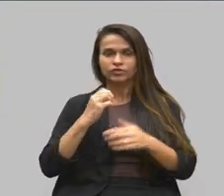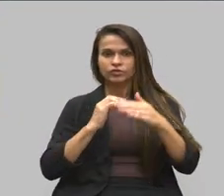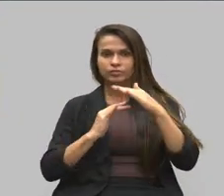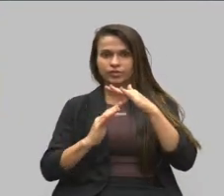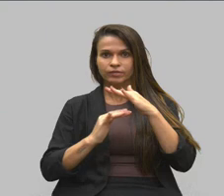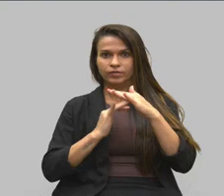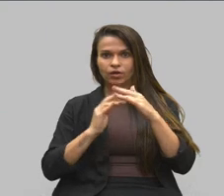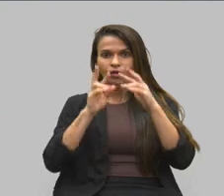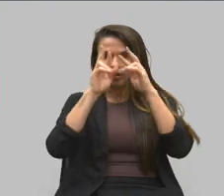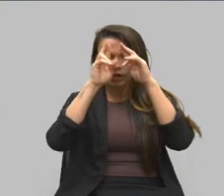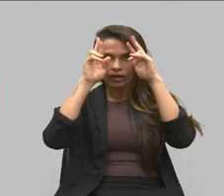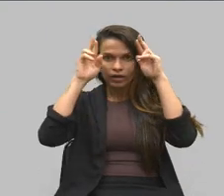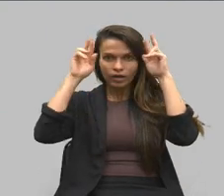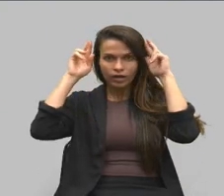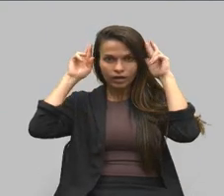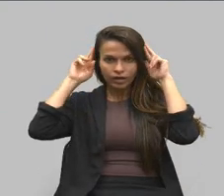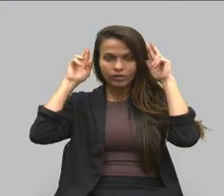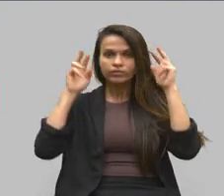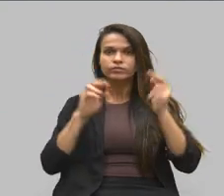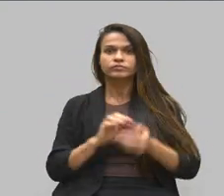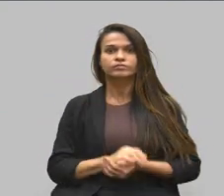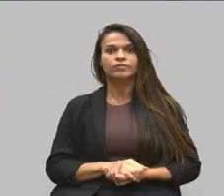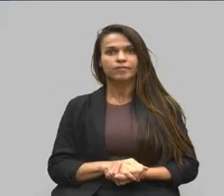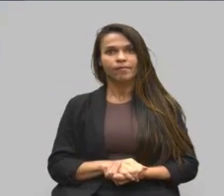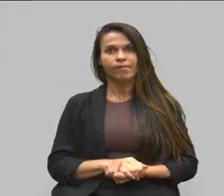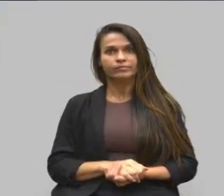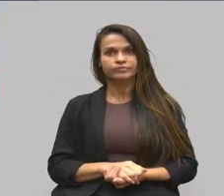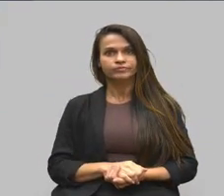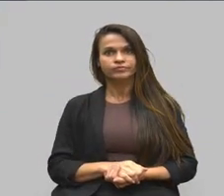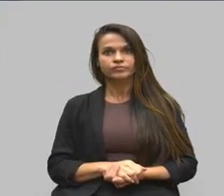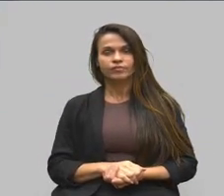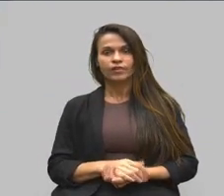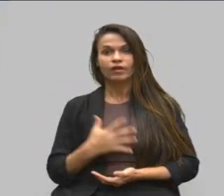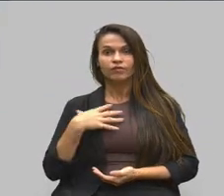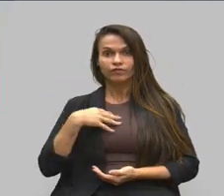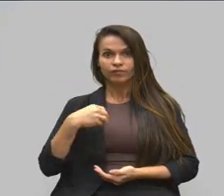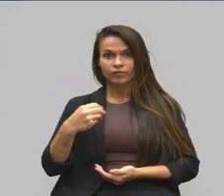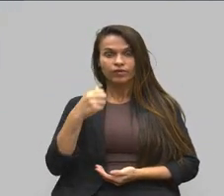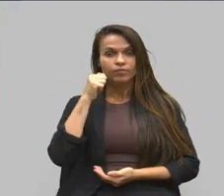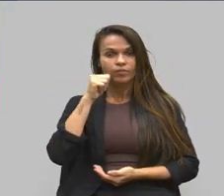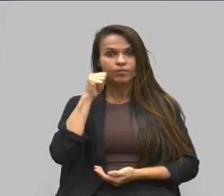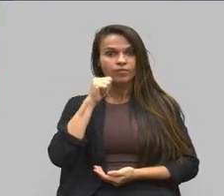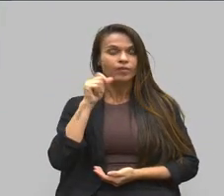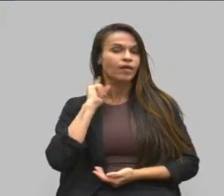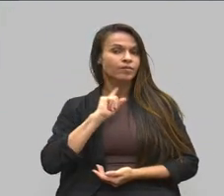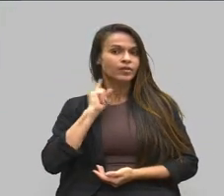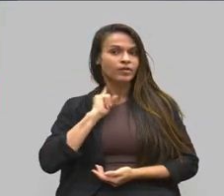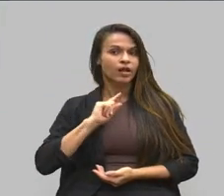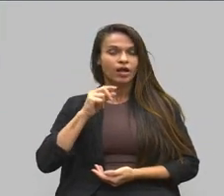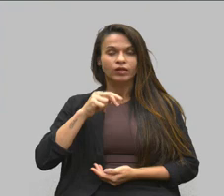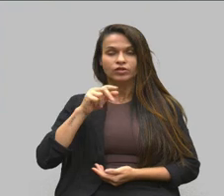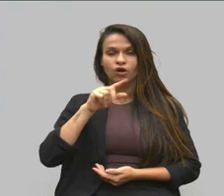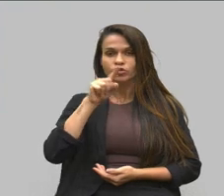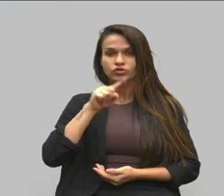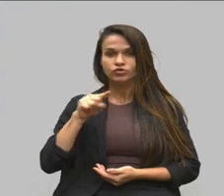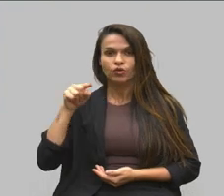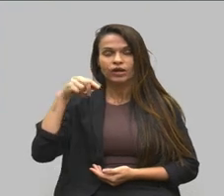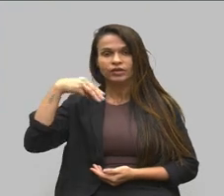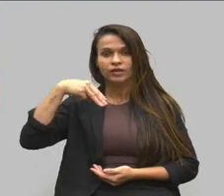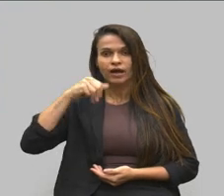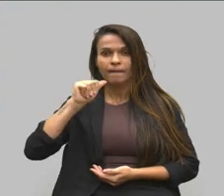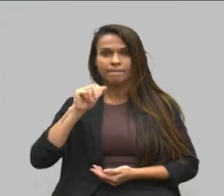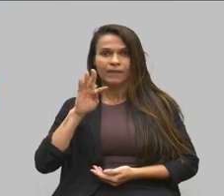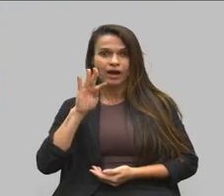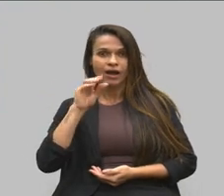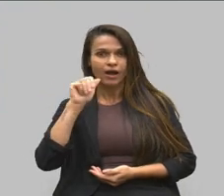grego e filho de uma mineira da Zona da Mata da cidade de Muriaé